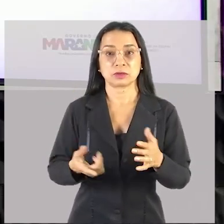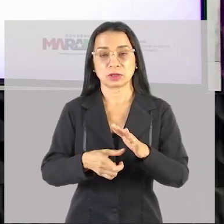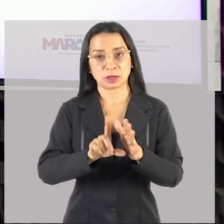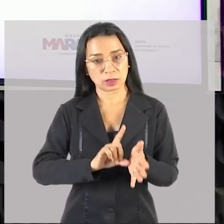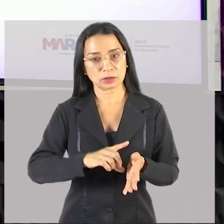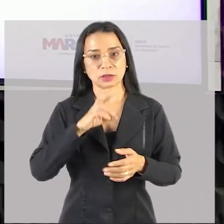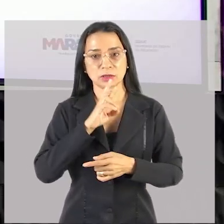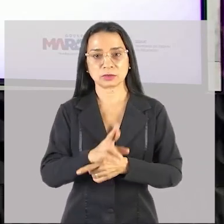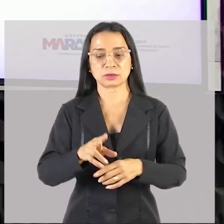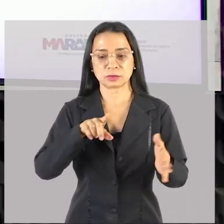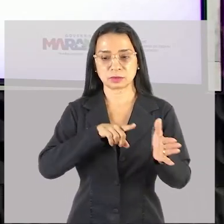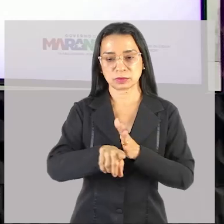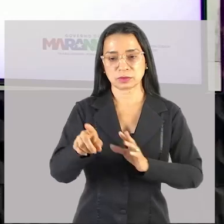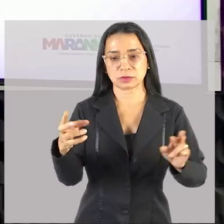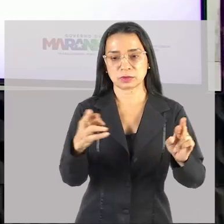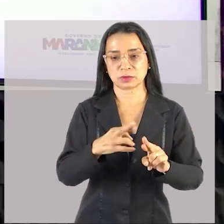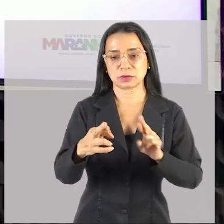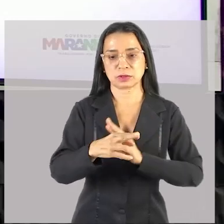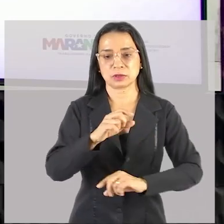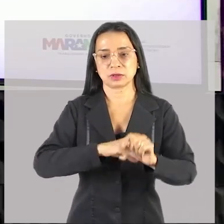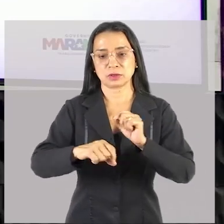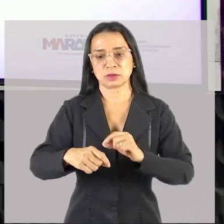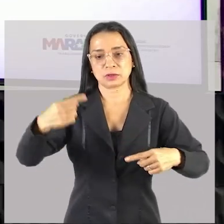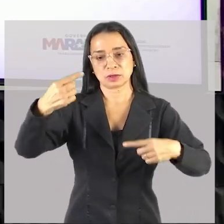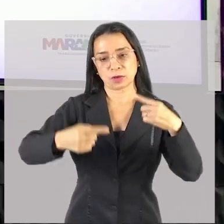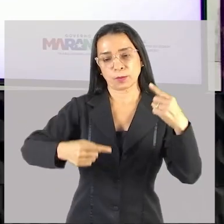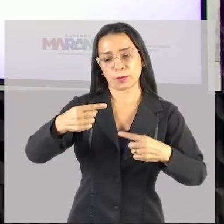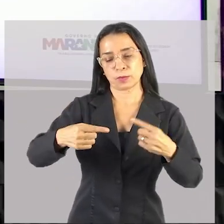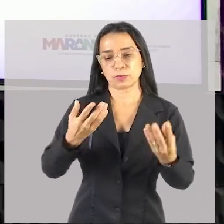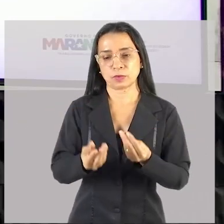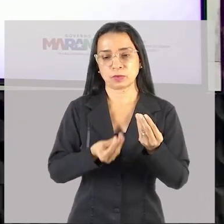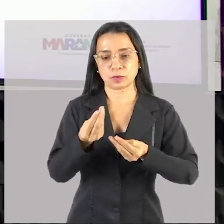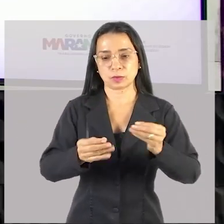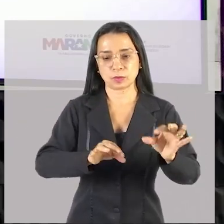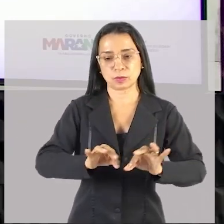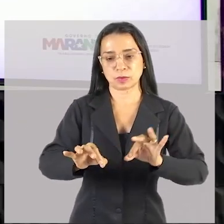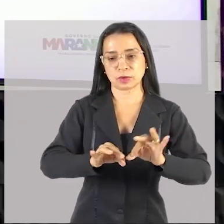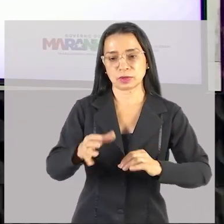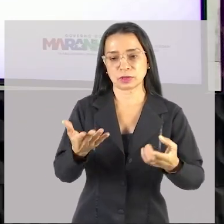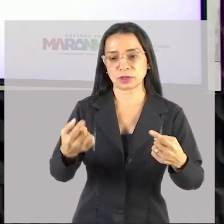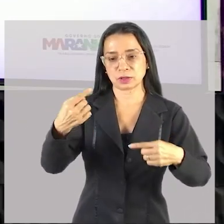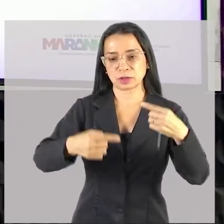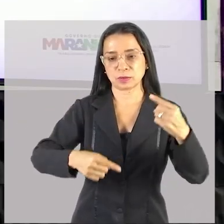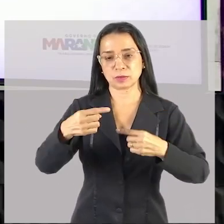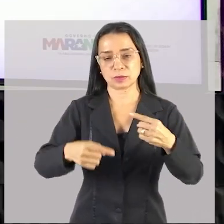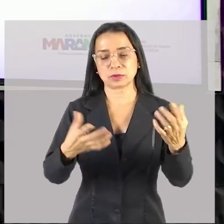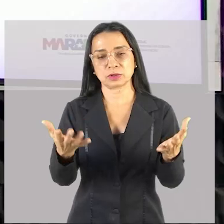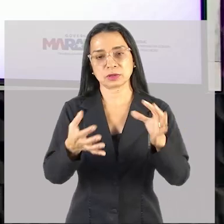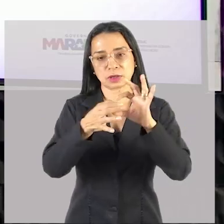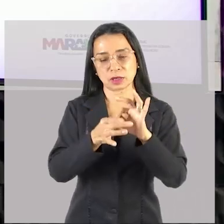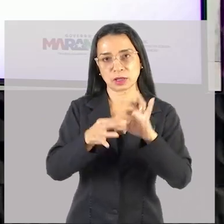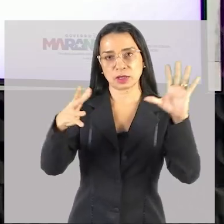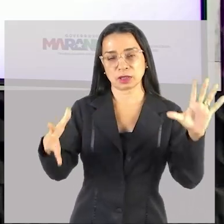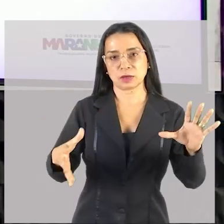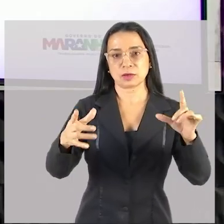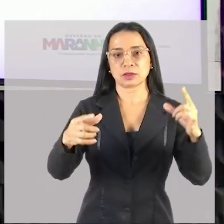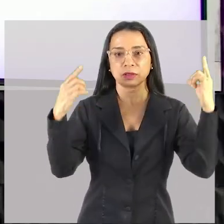questão que fala sobre a política, como é que é organizada a política, a democracia grega,